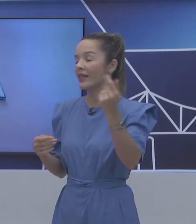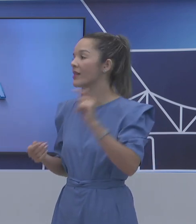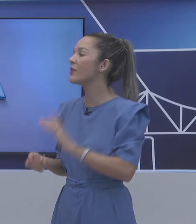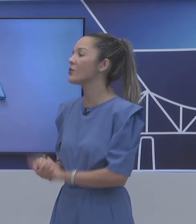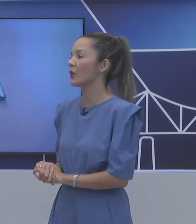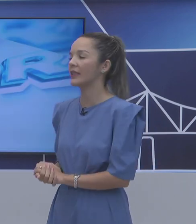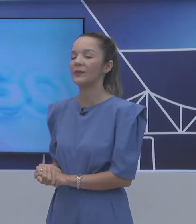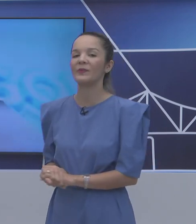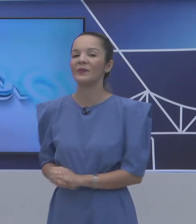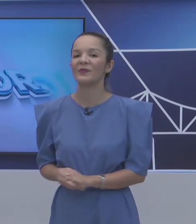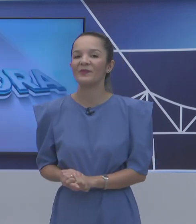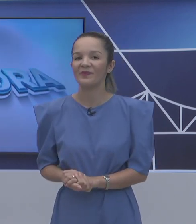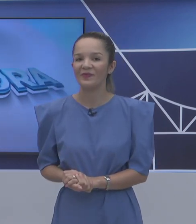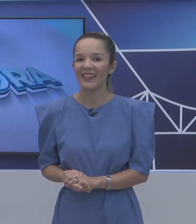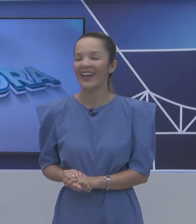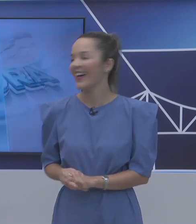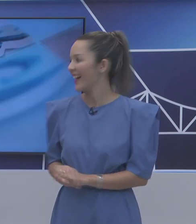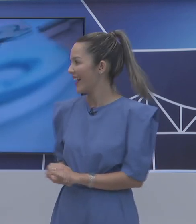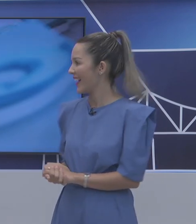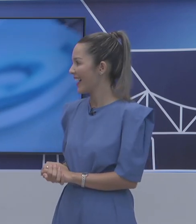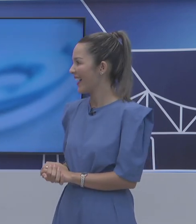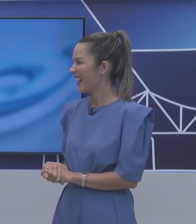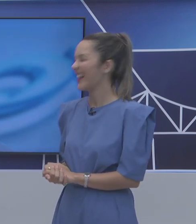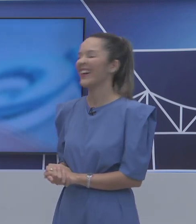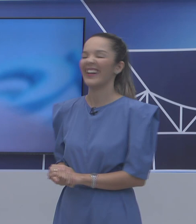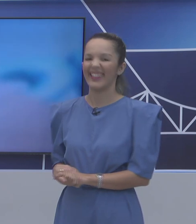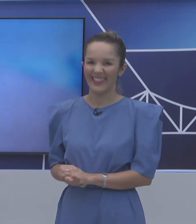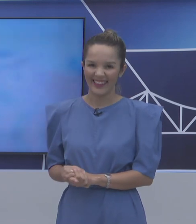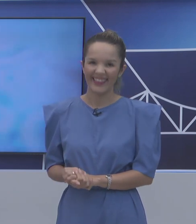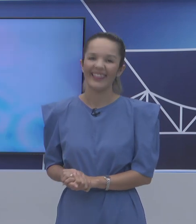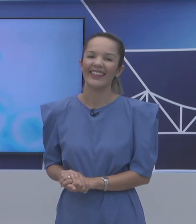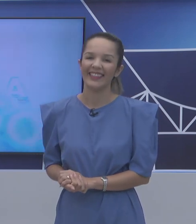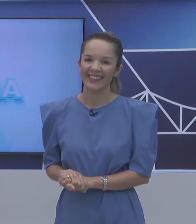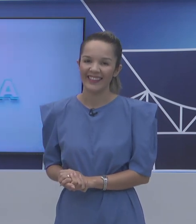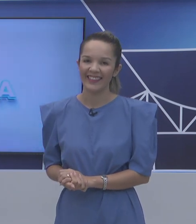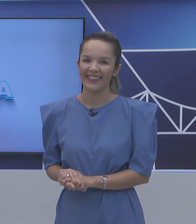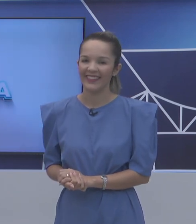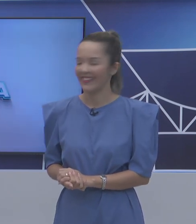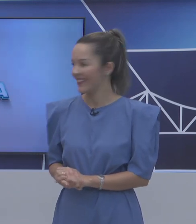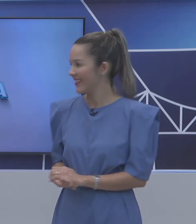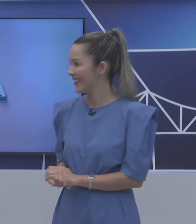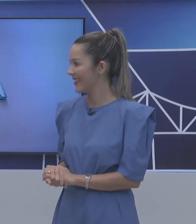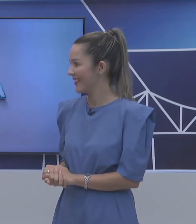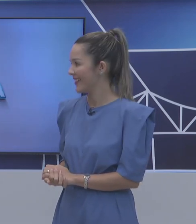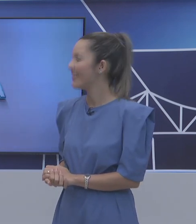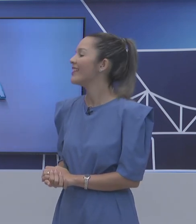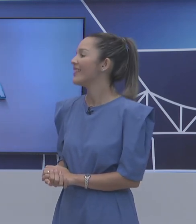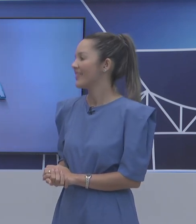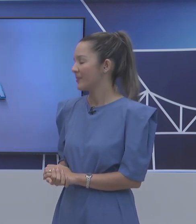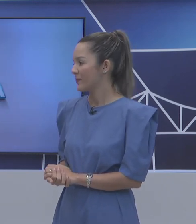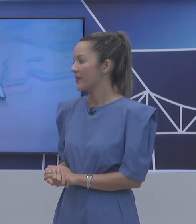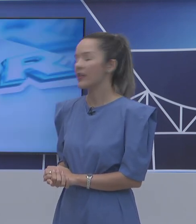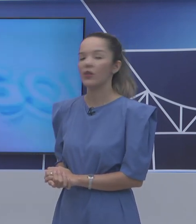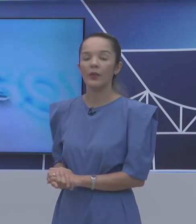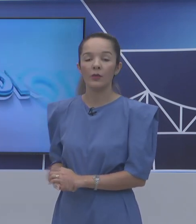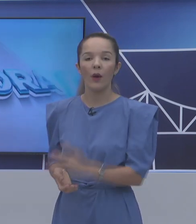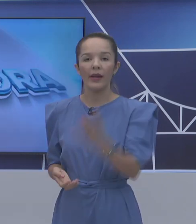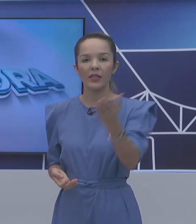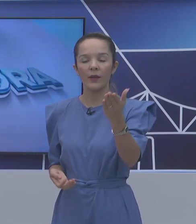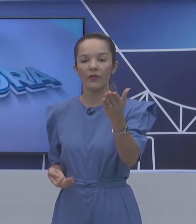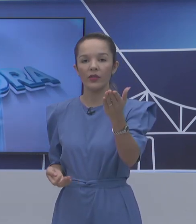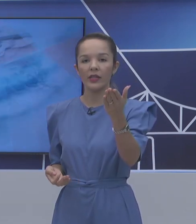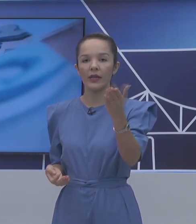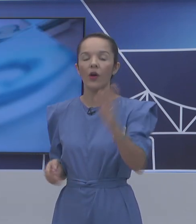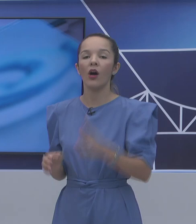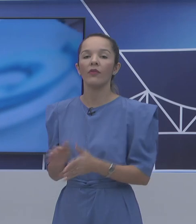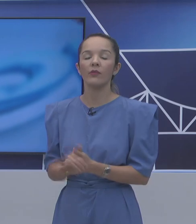dele desde a Mãe Joana. O tempo foi pouco, eu tive pouco tempo para conversar com ele, mas deve ser uma pessoa sensacional, deve ter muitas histórias. Né? Isso mesmo, um abraço